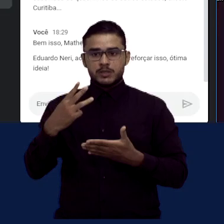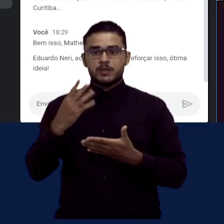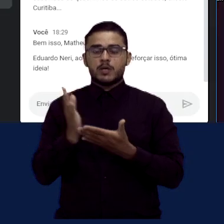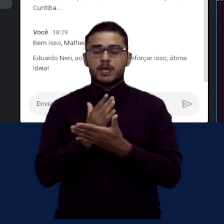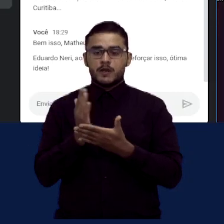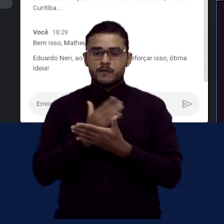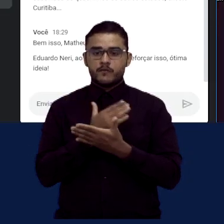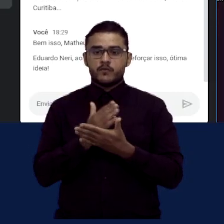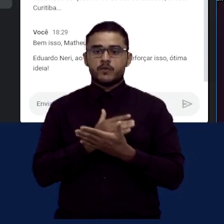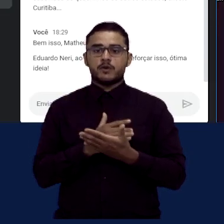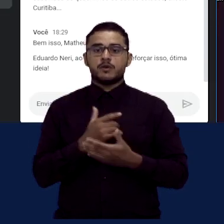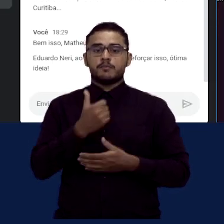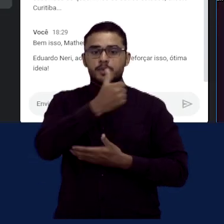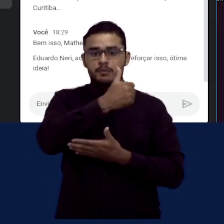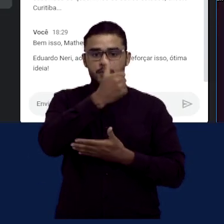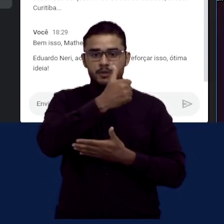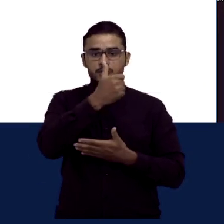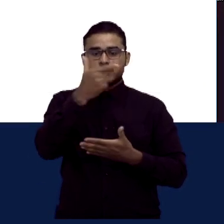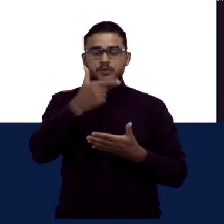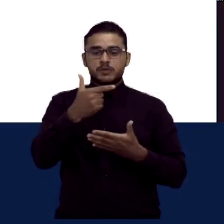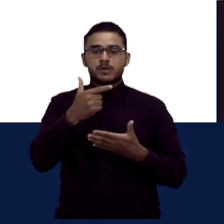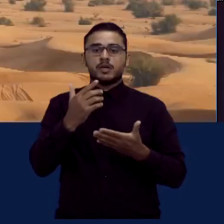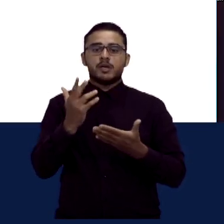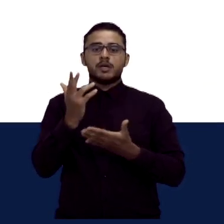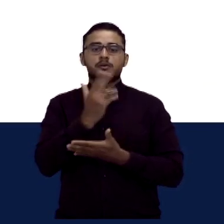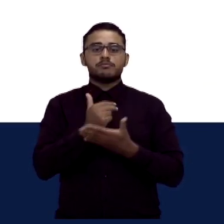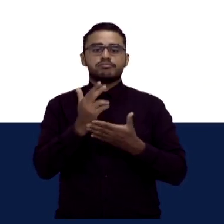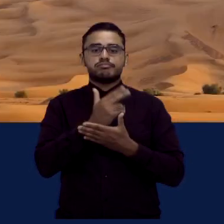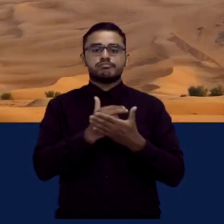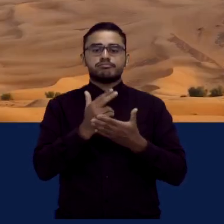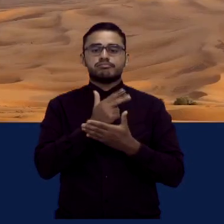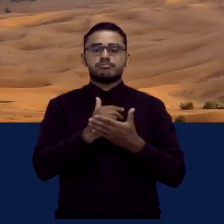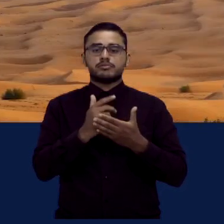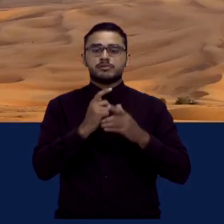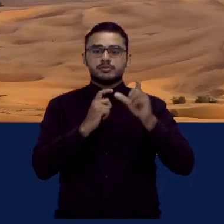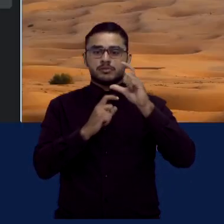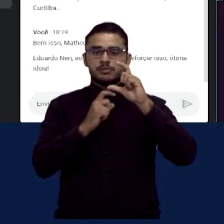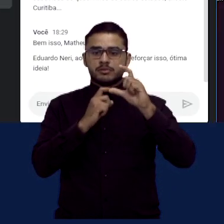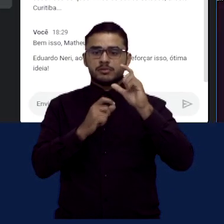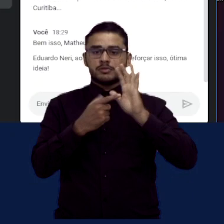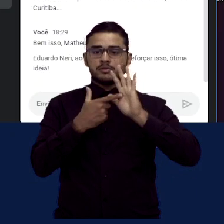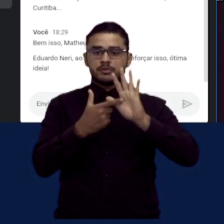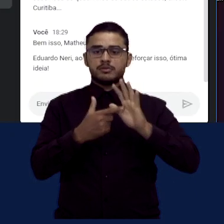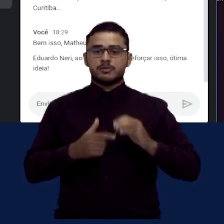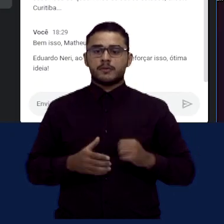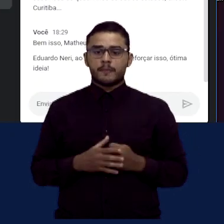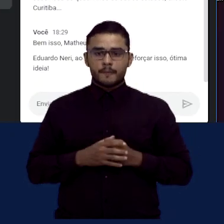livro, eu acho que é onde ele traz essa definição, e o